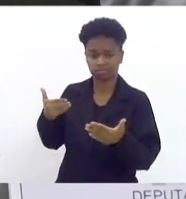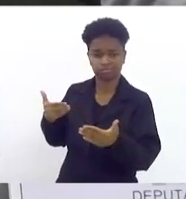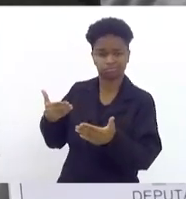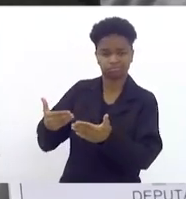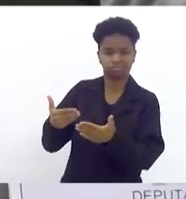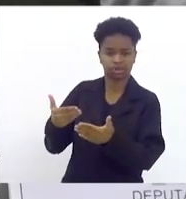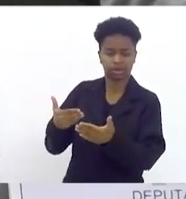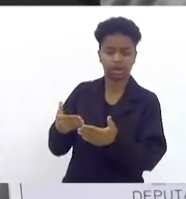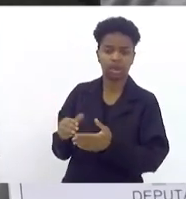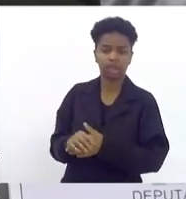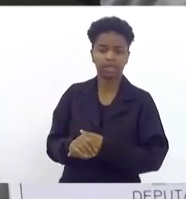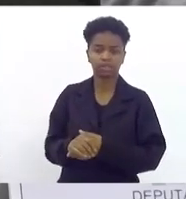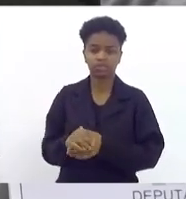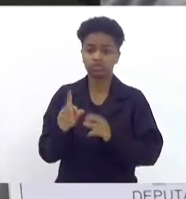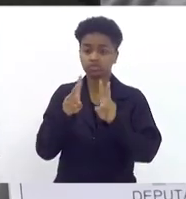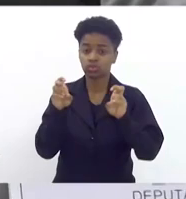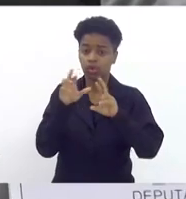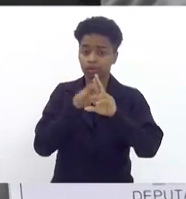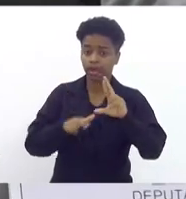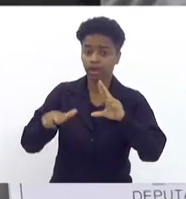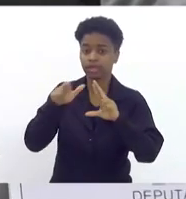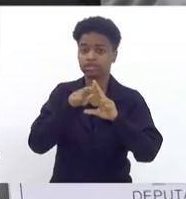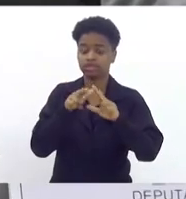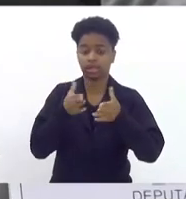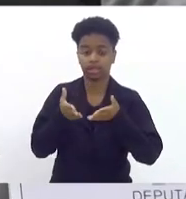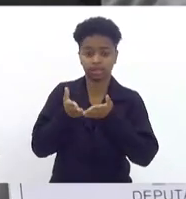que é importante da reciclagem de